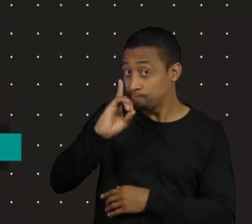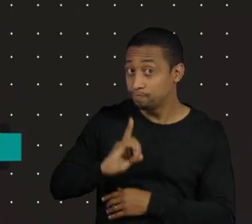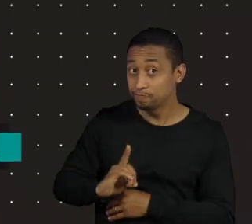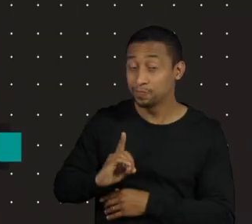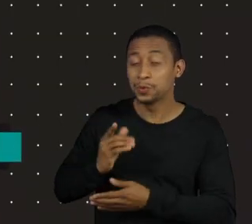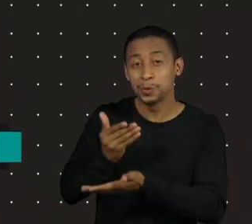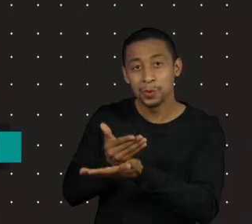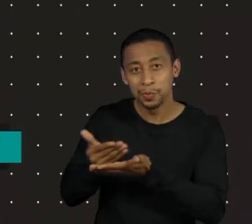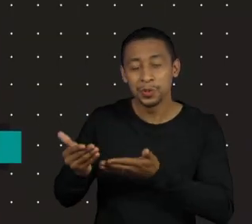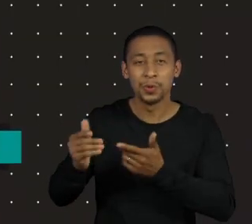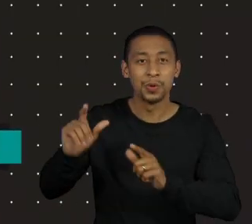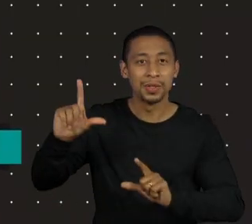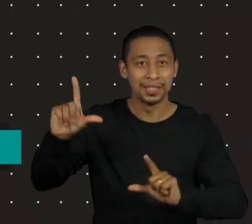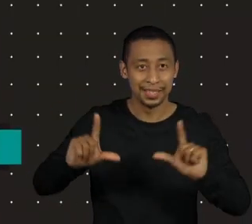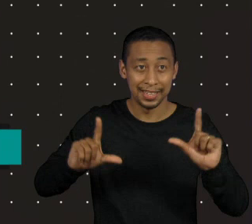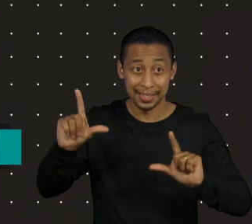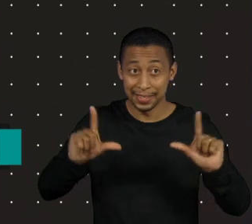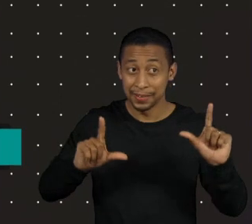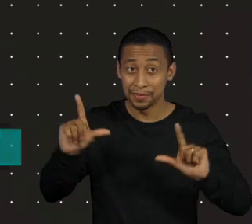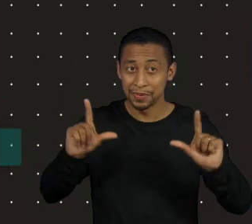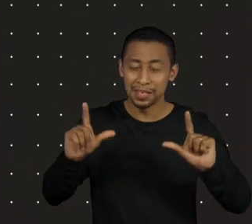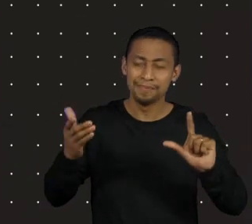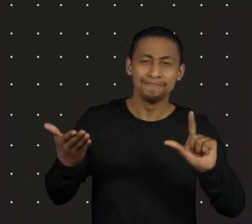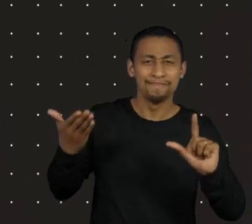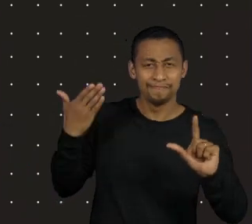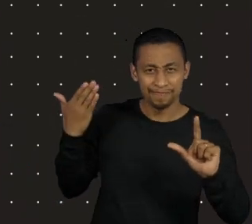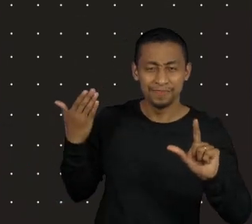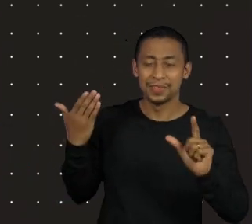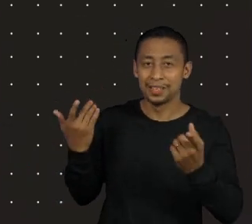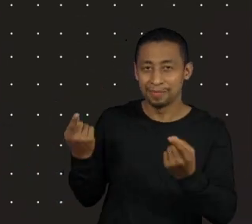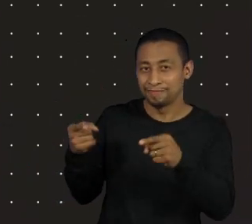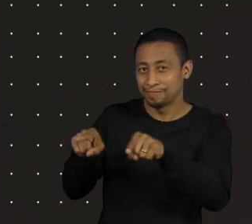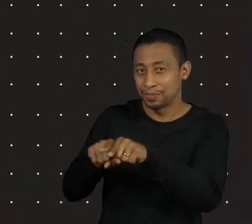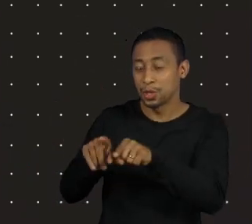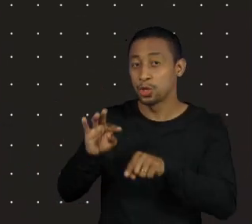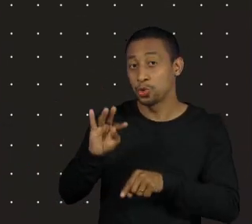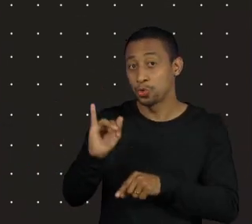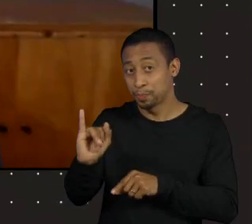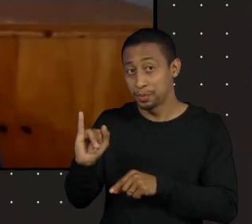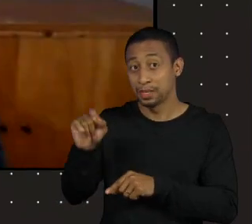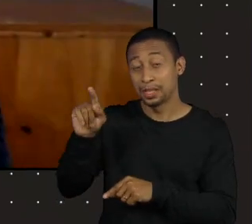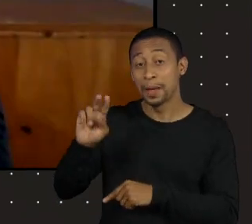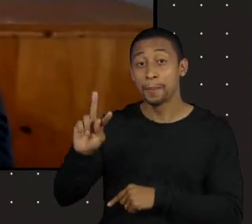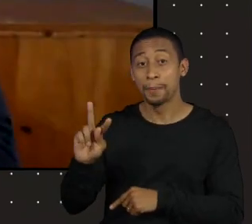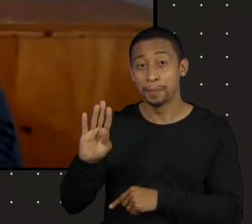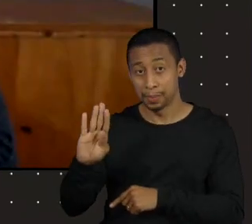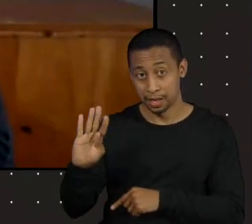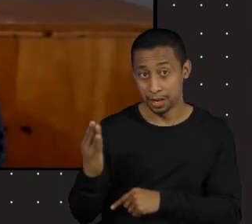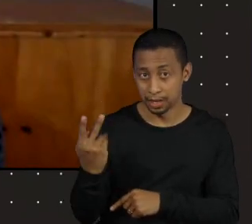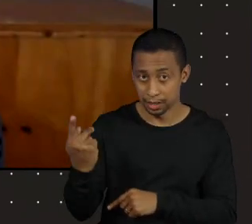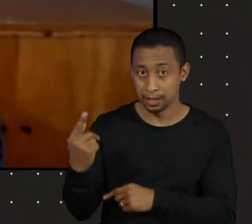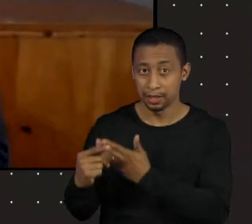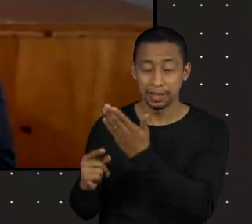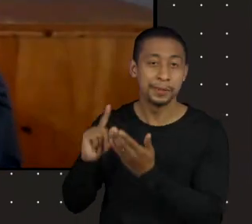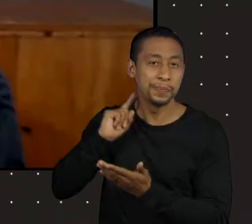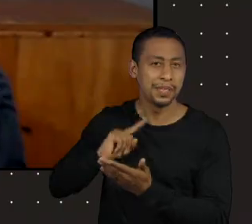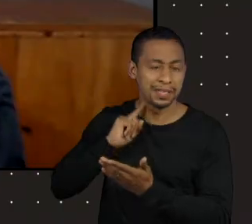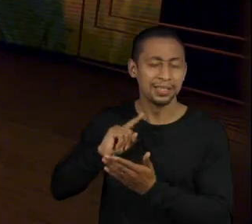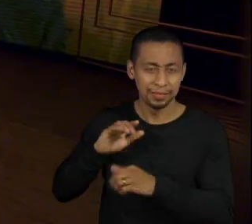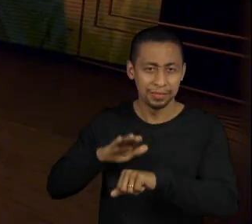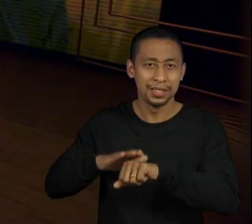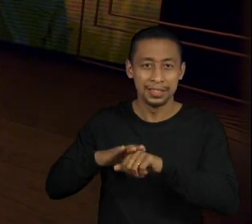começou na televisão, na TV Itacolomi, que era afiliada da Rede Tupi, em Belo Horizonte, e fazia teatro em Minas.